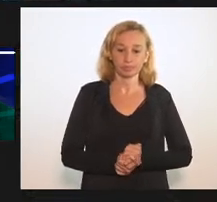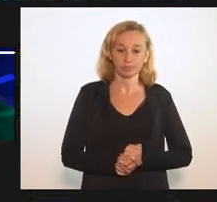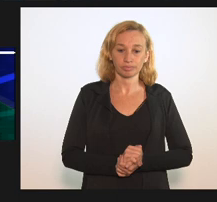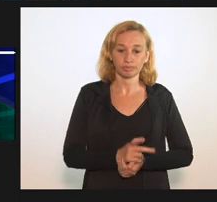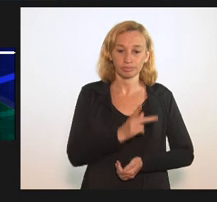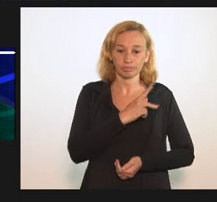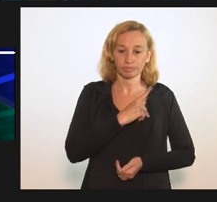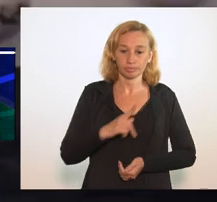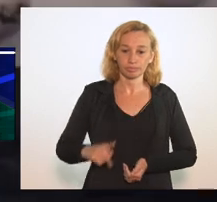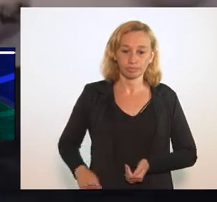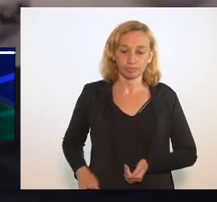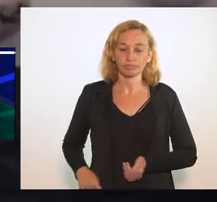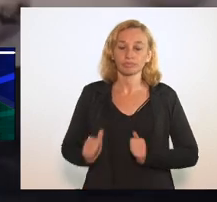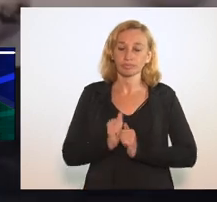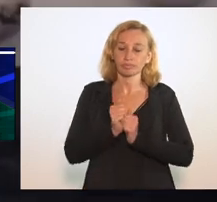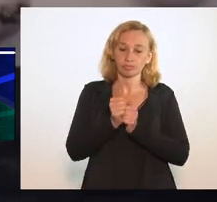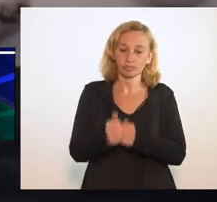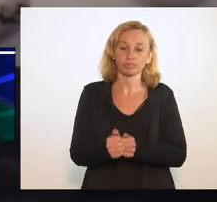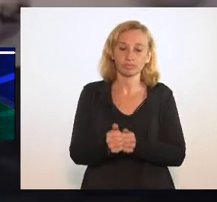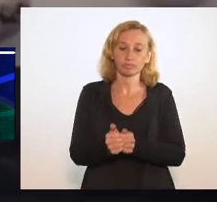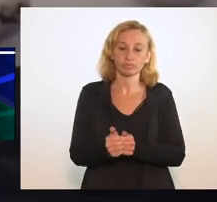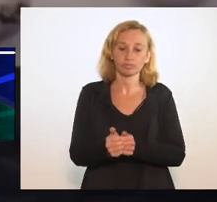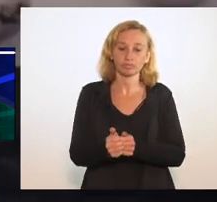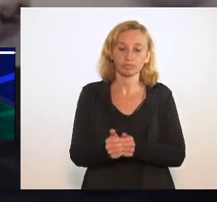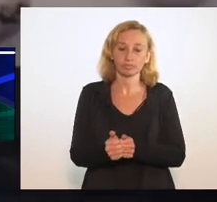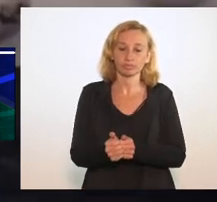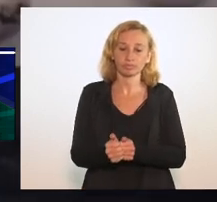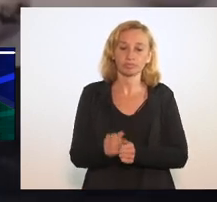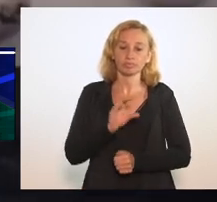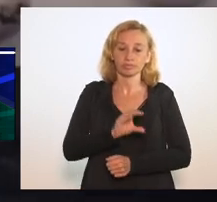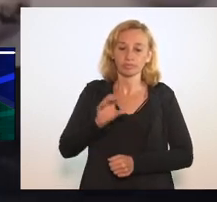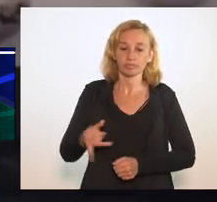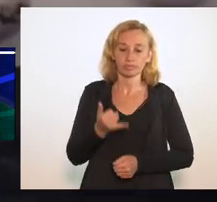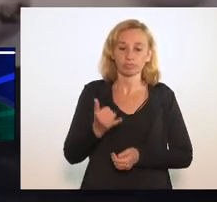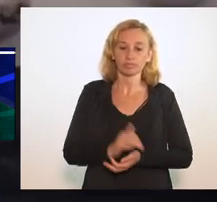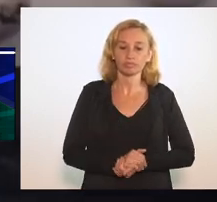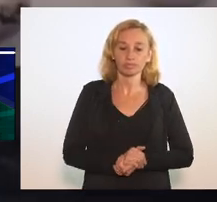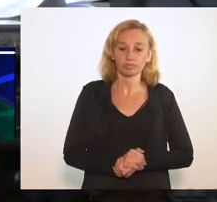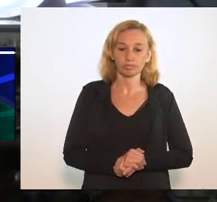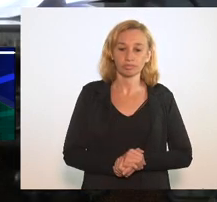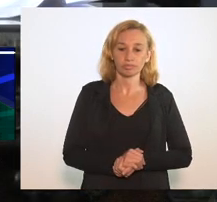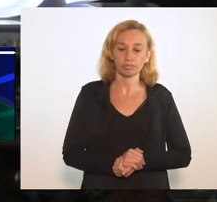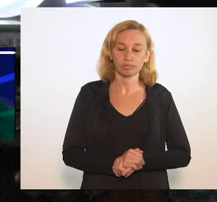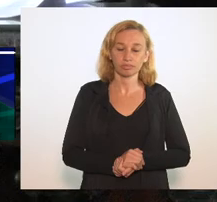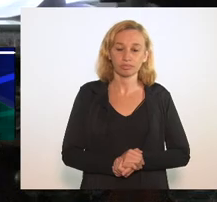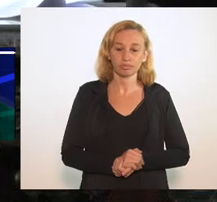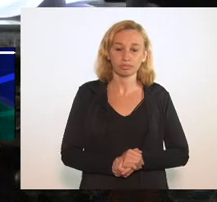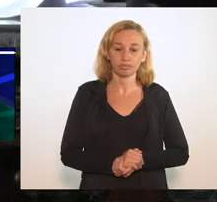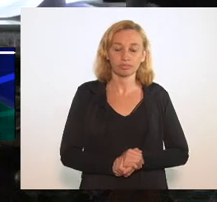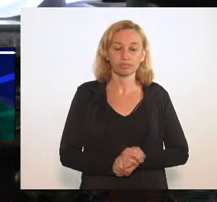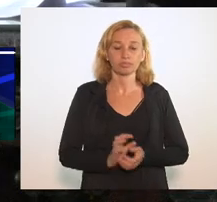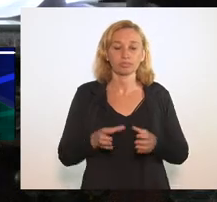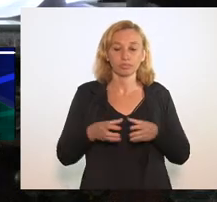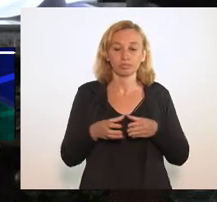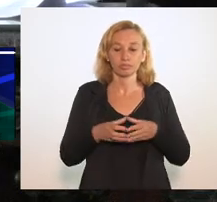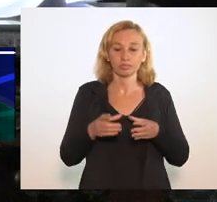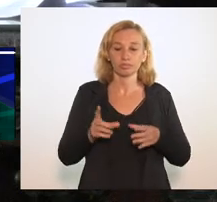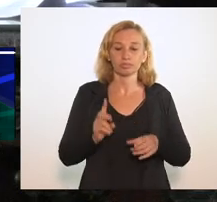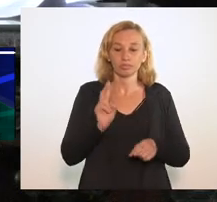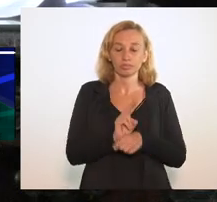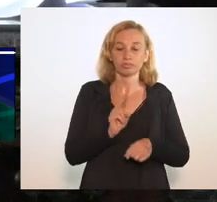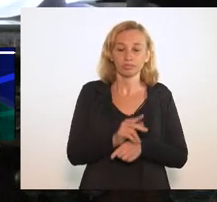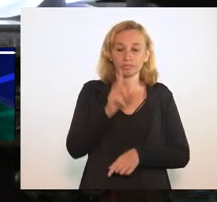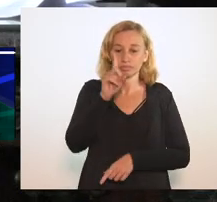Presidente, acompanho o parecer da CCJ. Pela Comissão de Defesa do Direito da